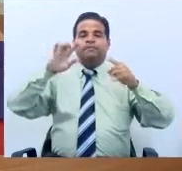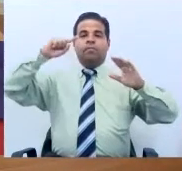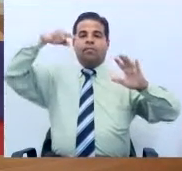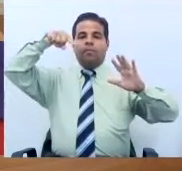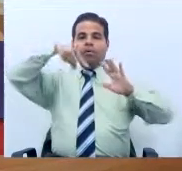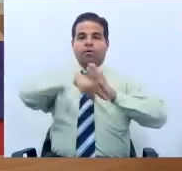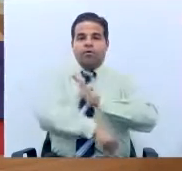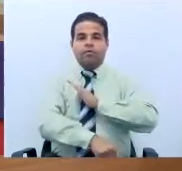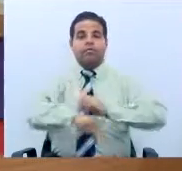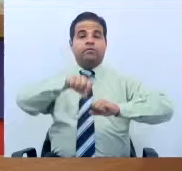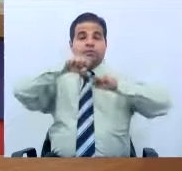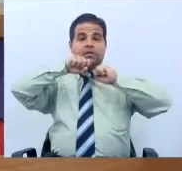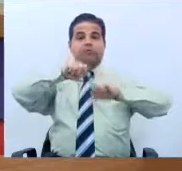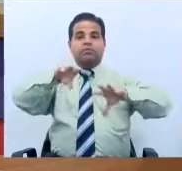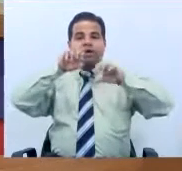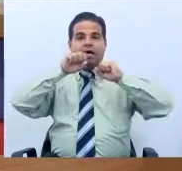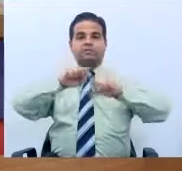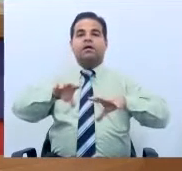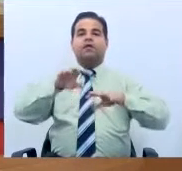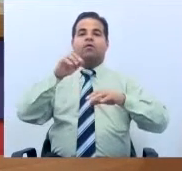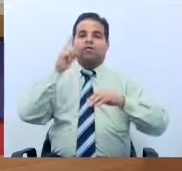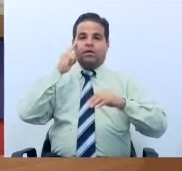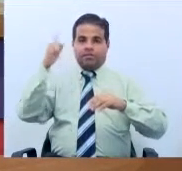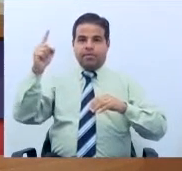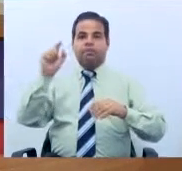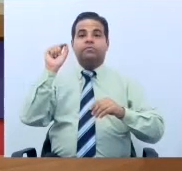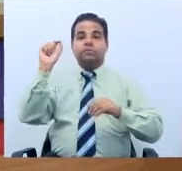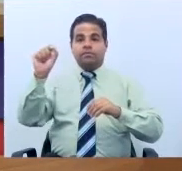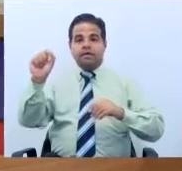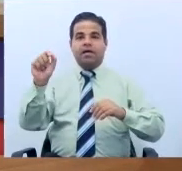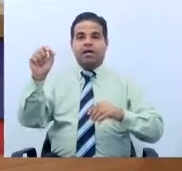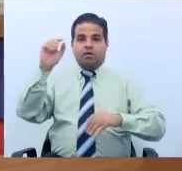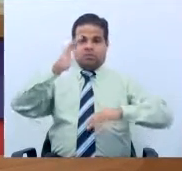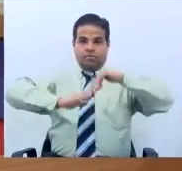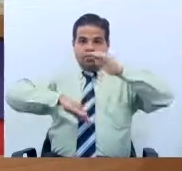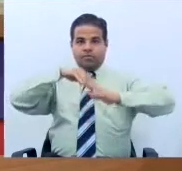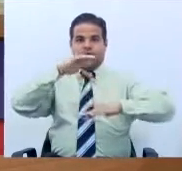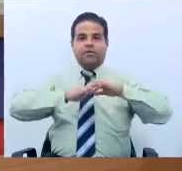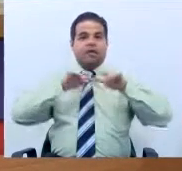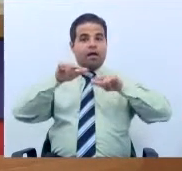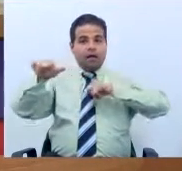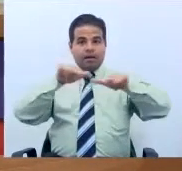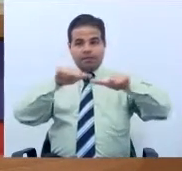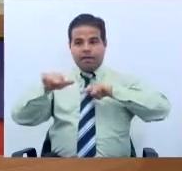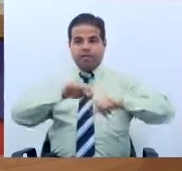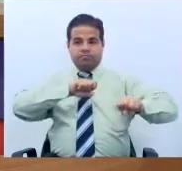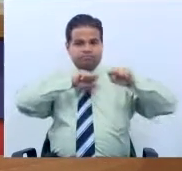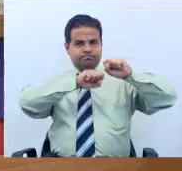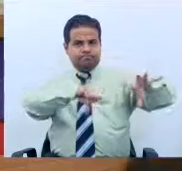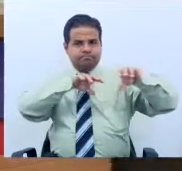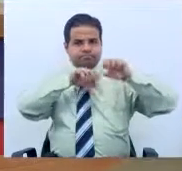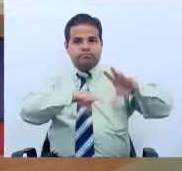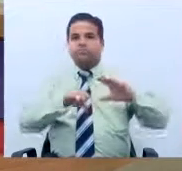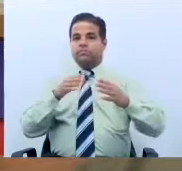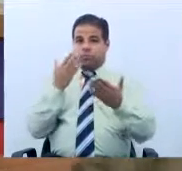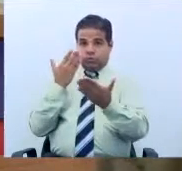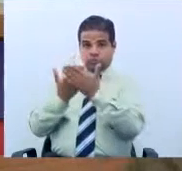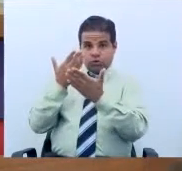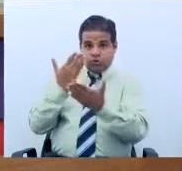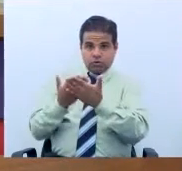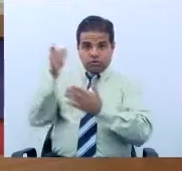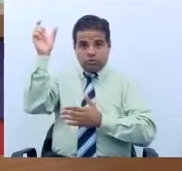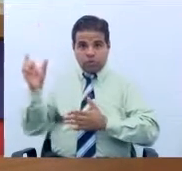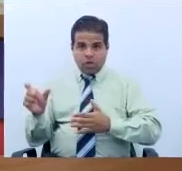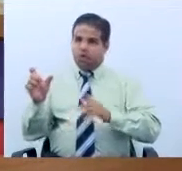educação. Lembramos que a tarefa de educar não é só da escola. Os pais,